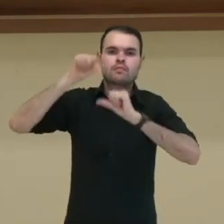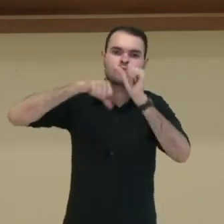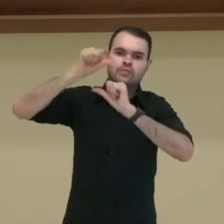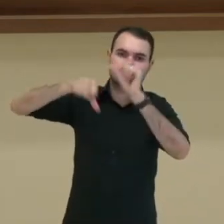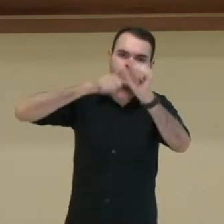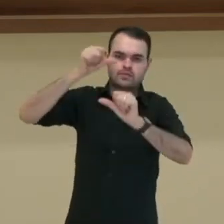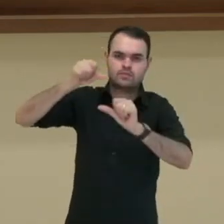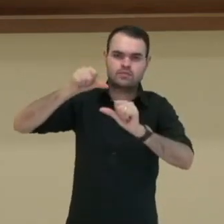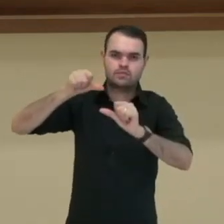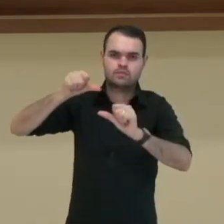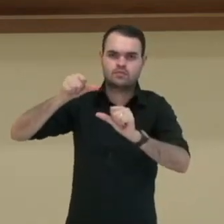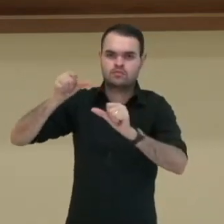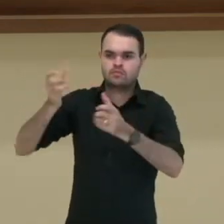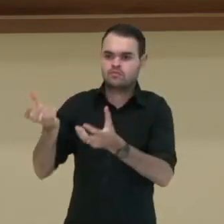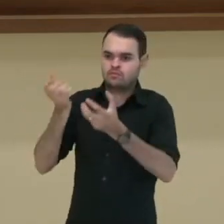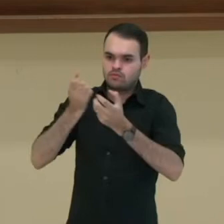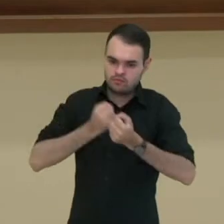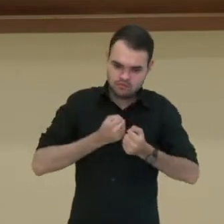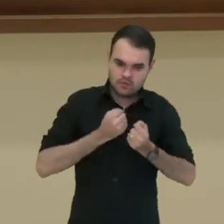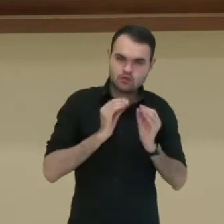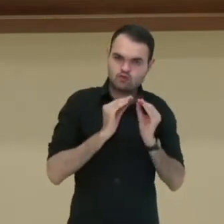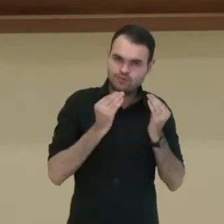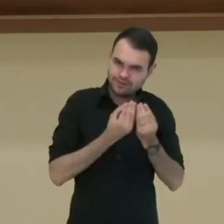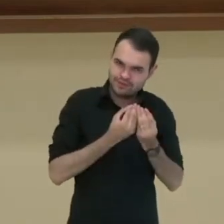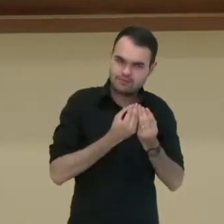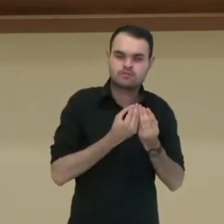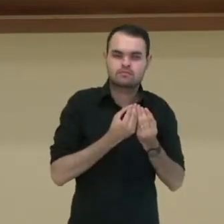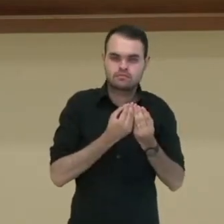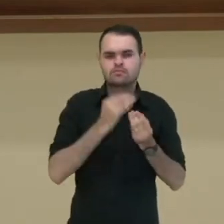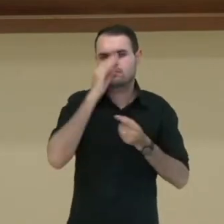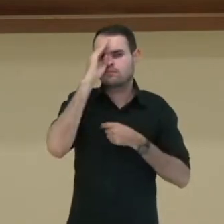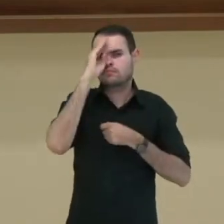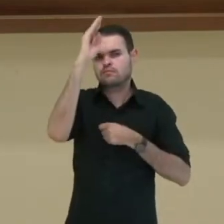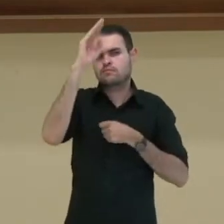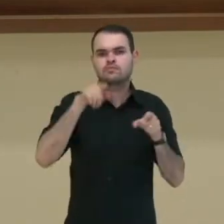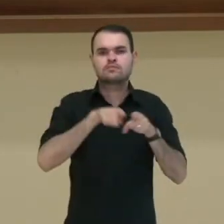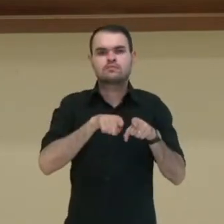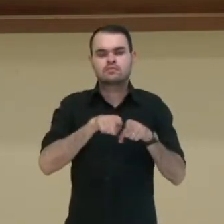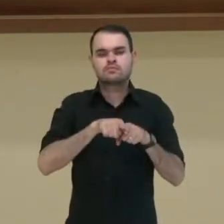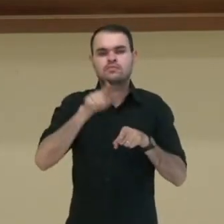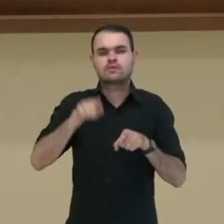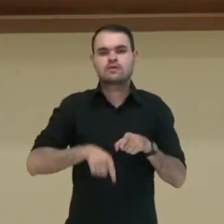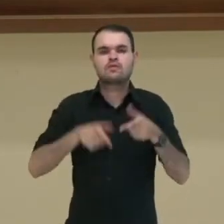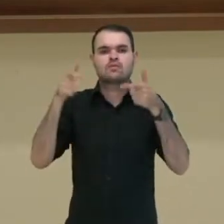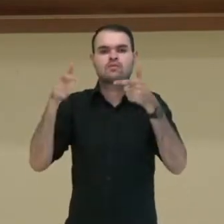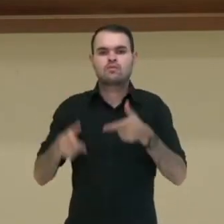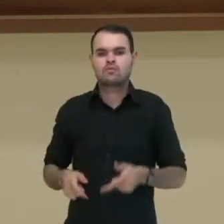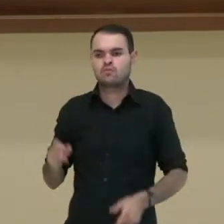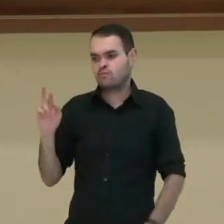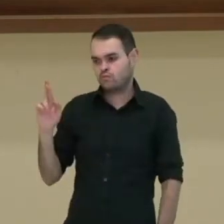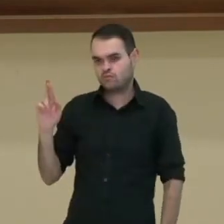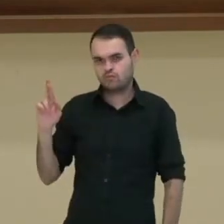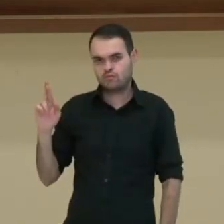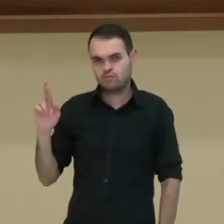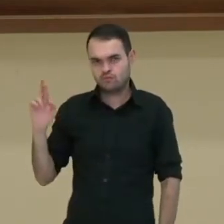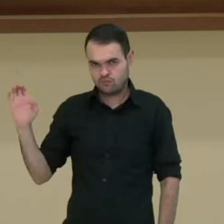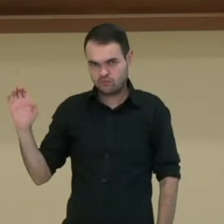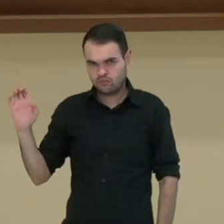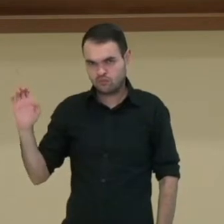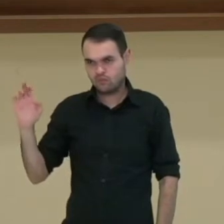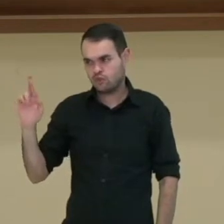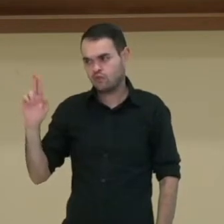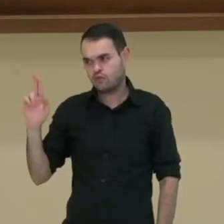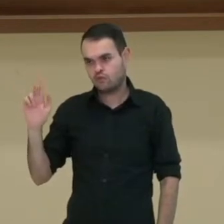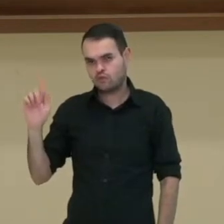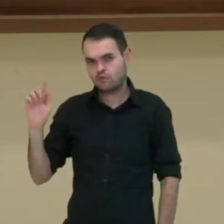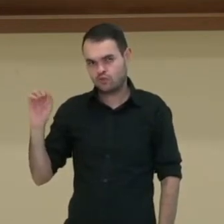transformação, do armazenamento das substâncias, principalmente daquilo que o retículo endoplasmático rugoso e o